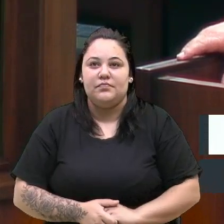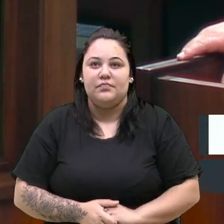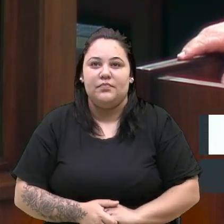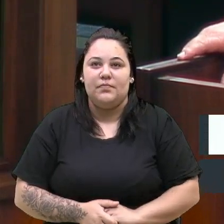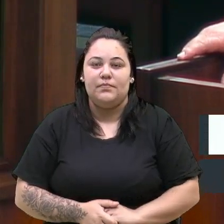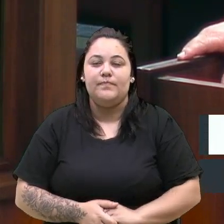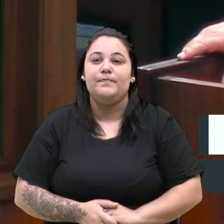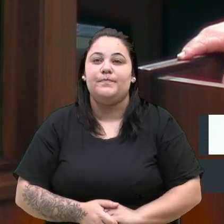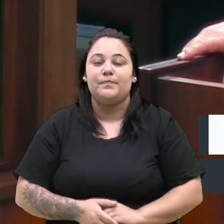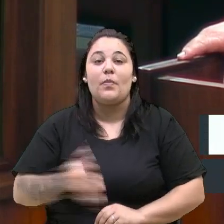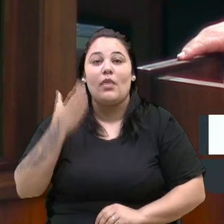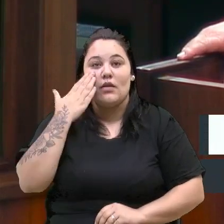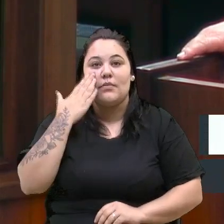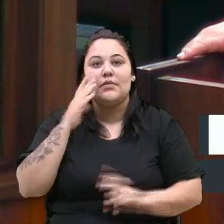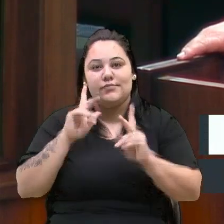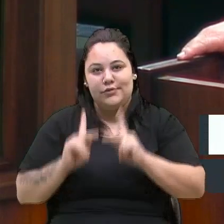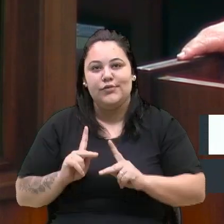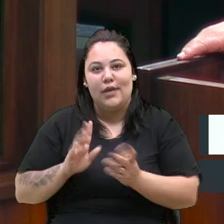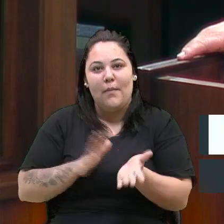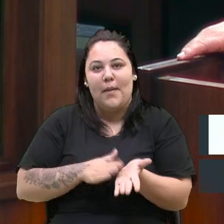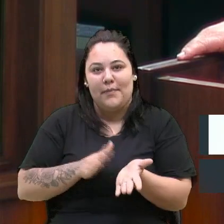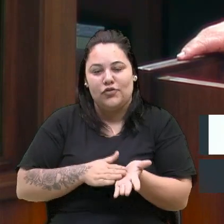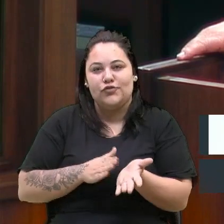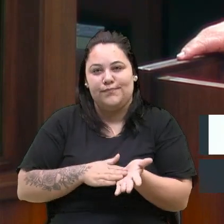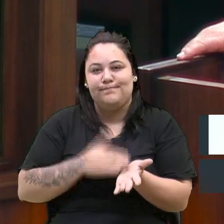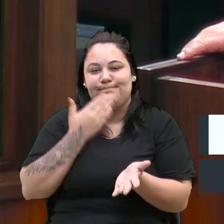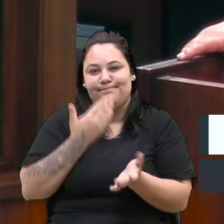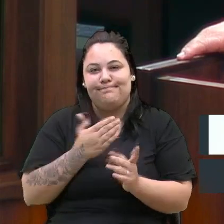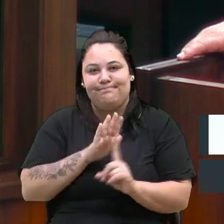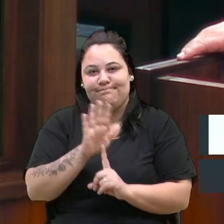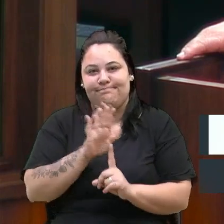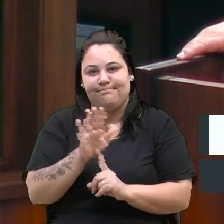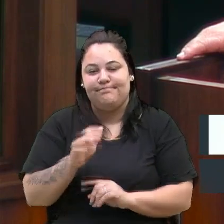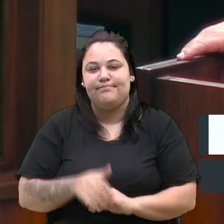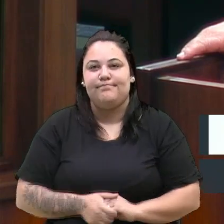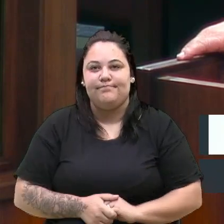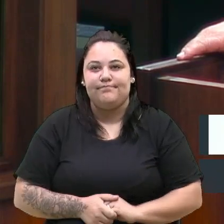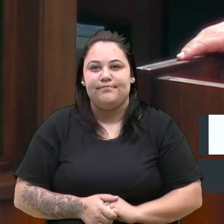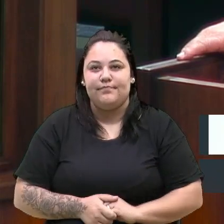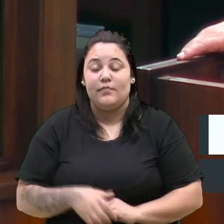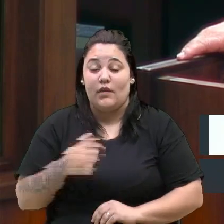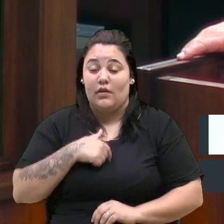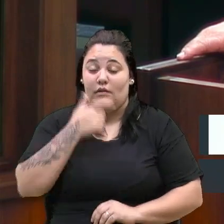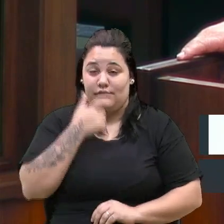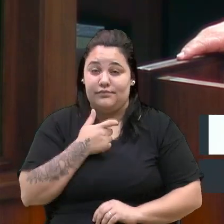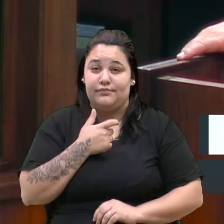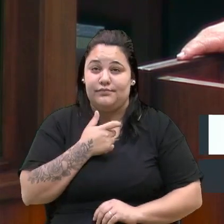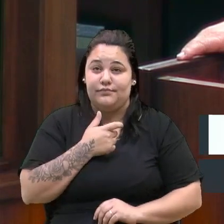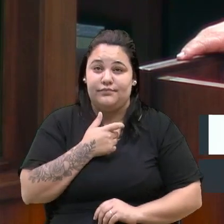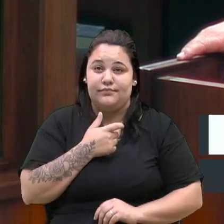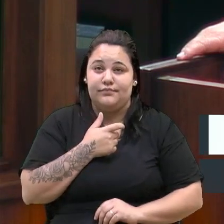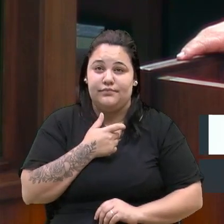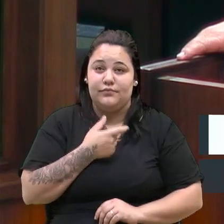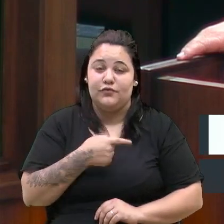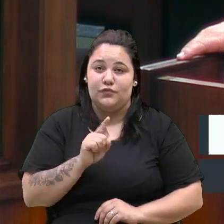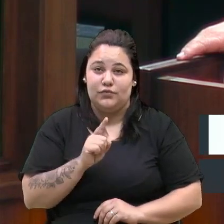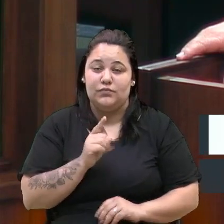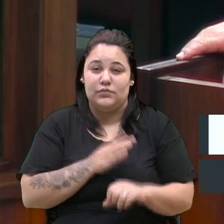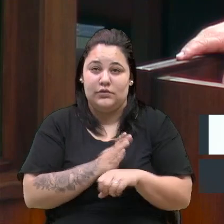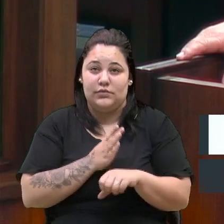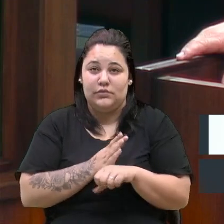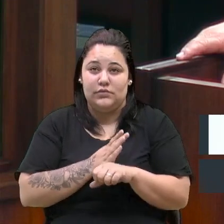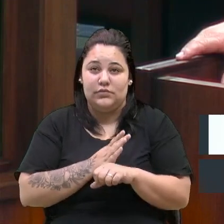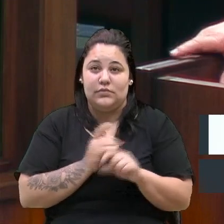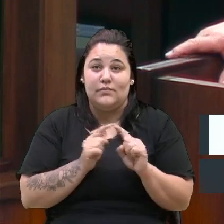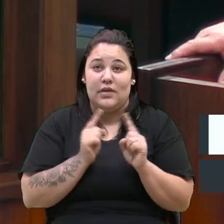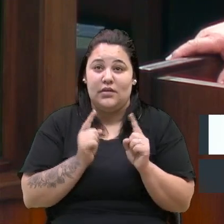lá para reivindicar. Eu acho que fui em algumas, né? Mas quero dizer que é uma das que eu